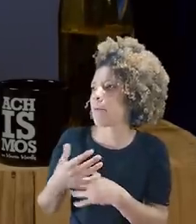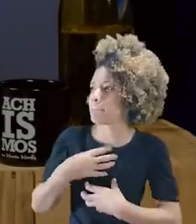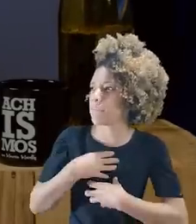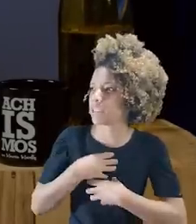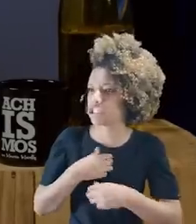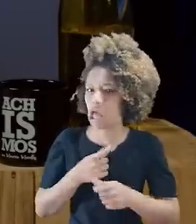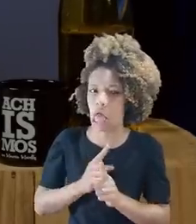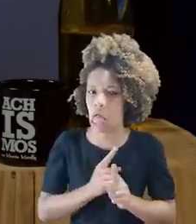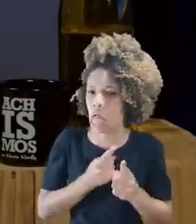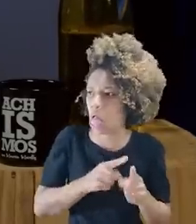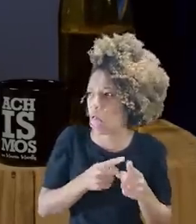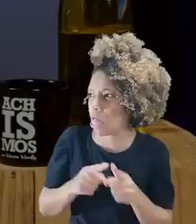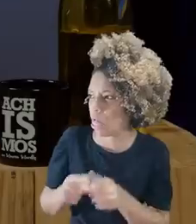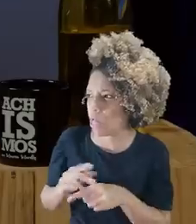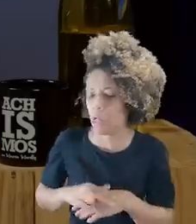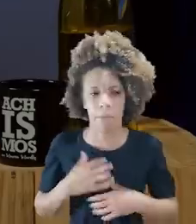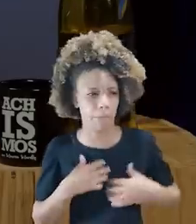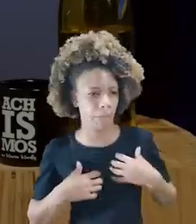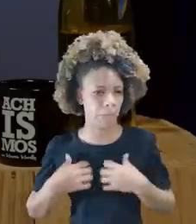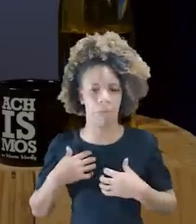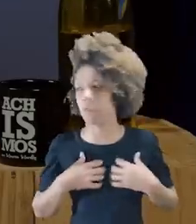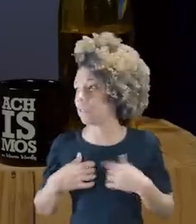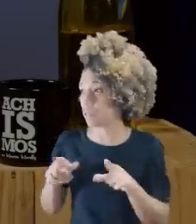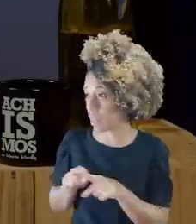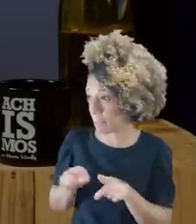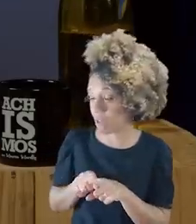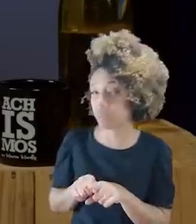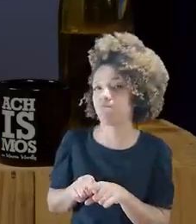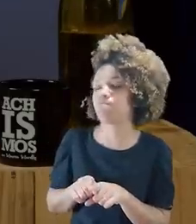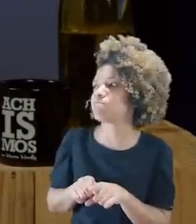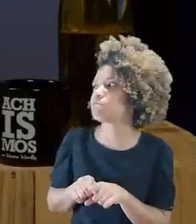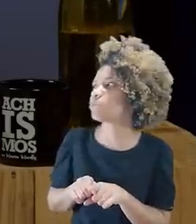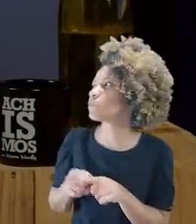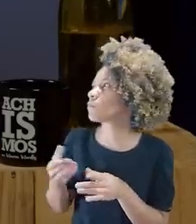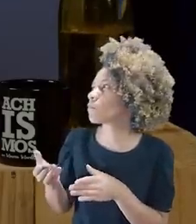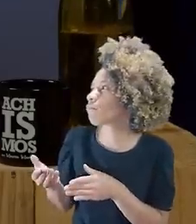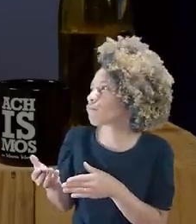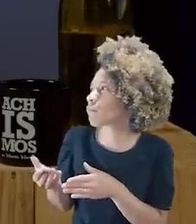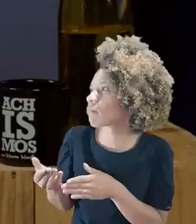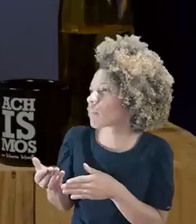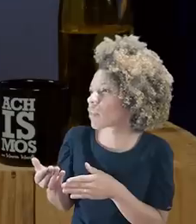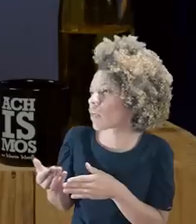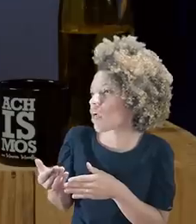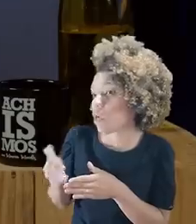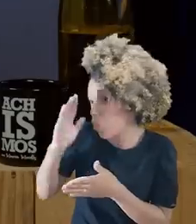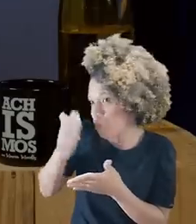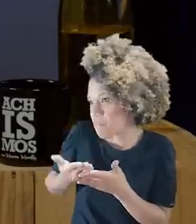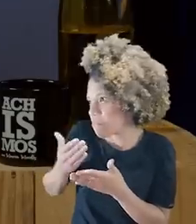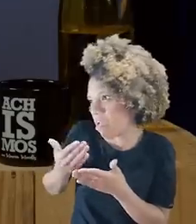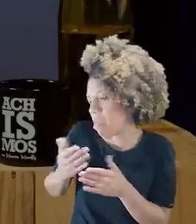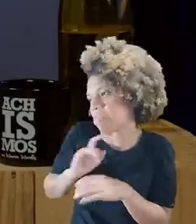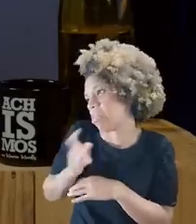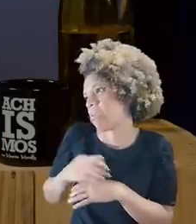lá você fica com medo de tudo e de todos entendeu tem isso também é uma barreira são muitas barreiras na verdade